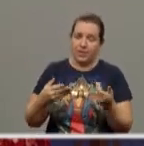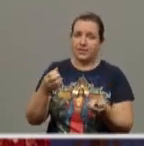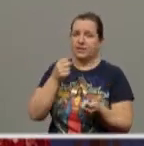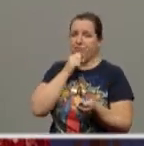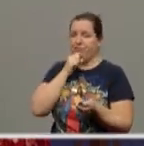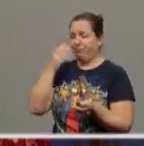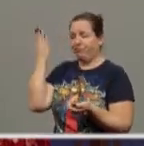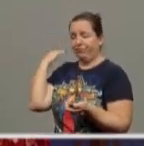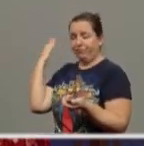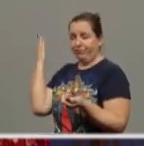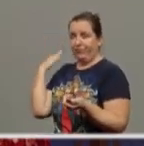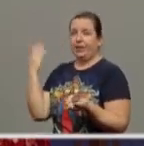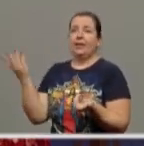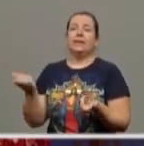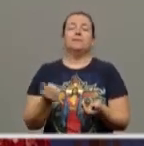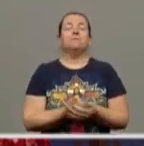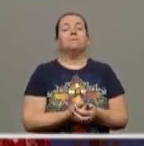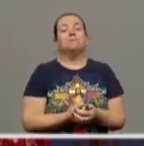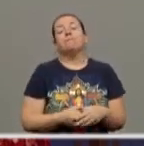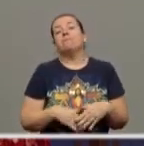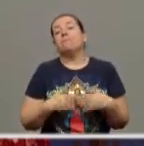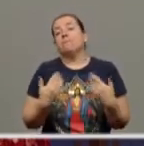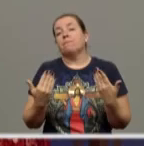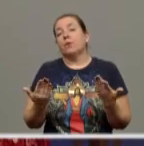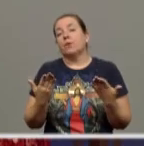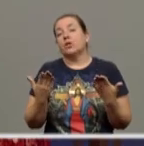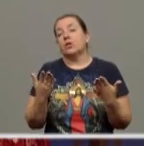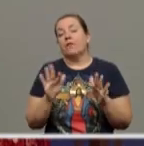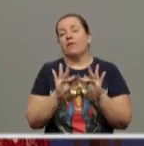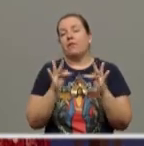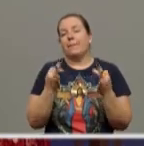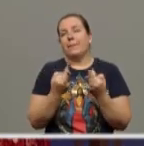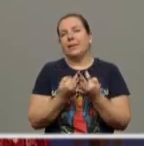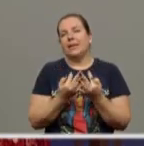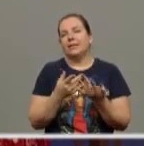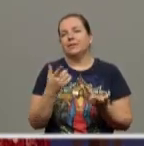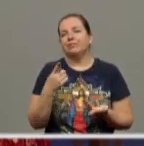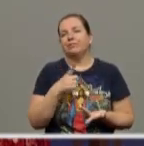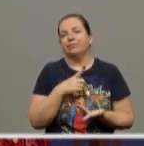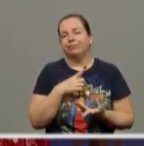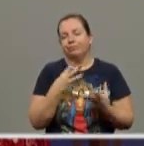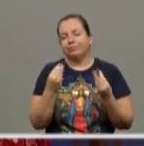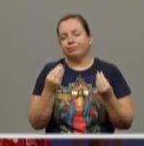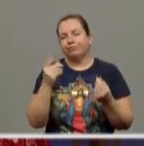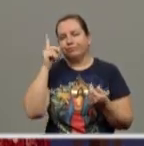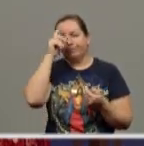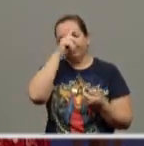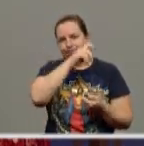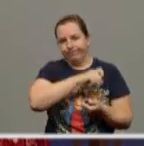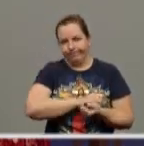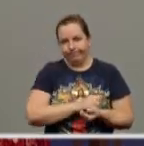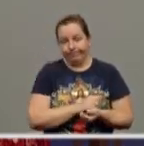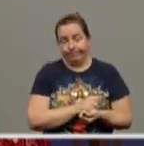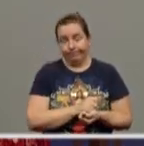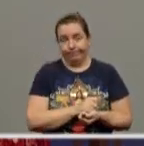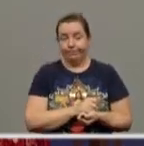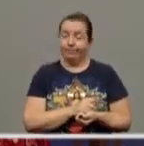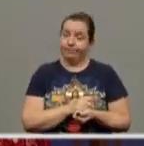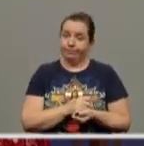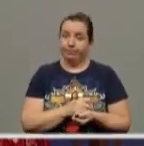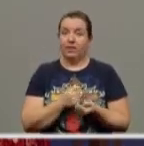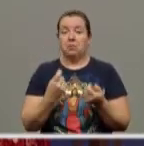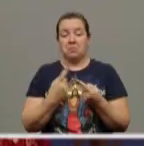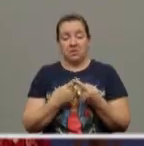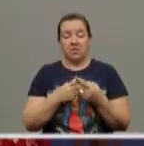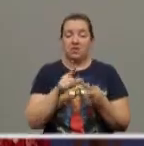aqui agora, lá do passado, essas famílias hoje, elas estão passando por muitas dificuldades, né? Por más